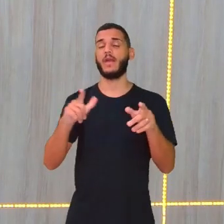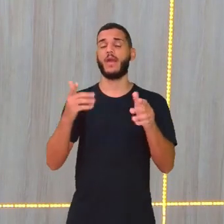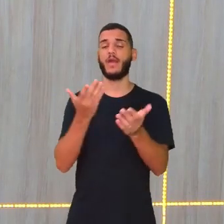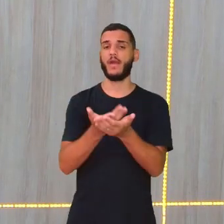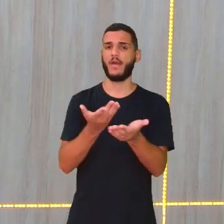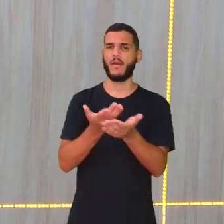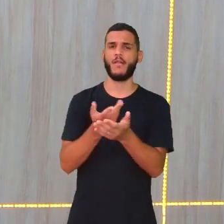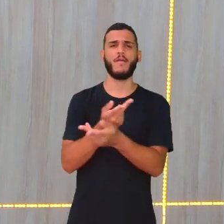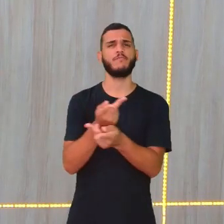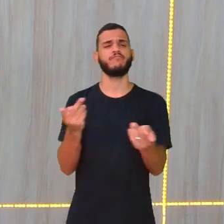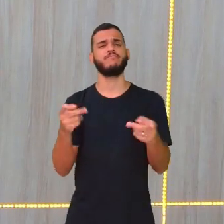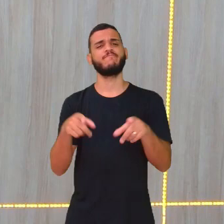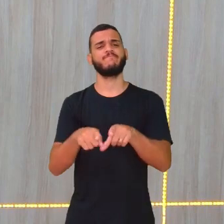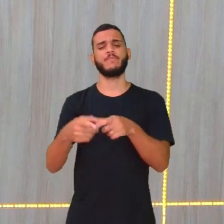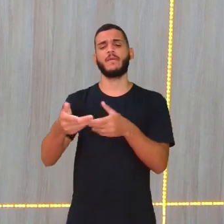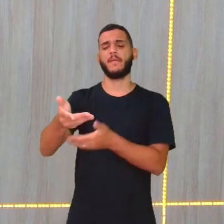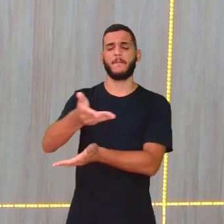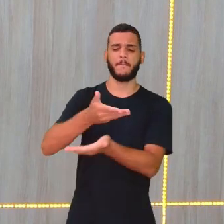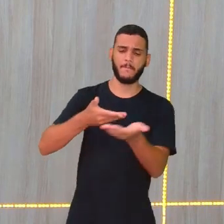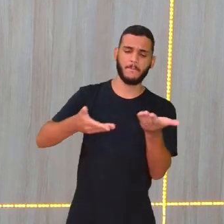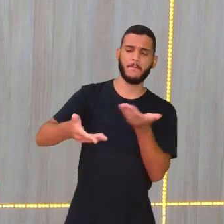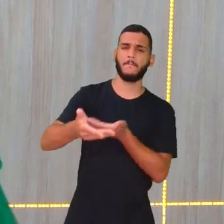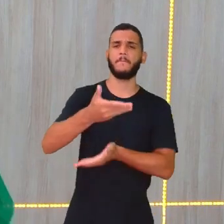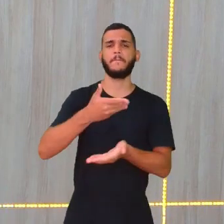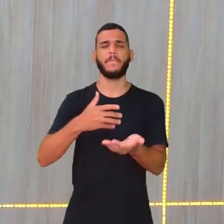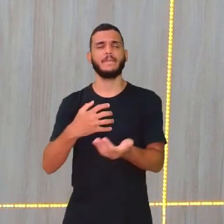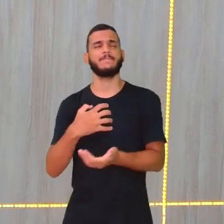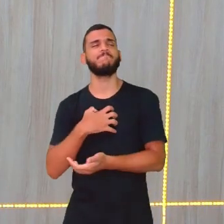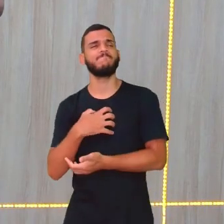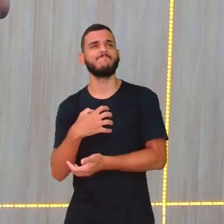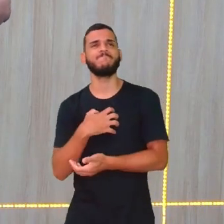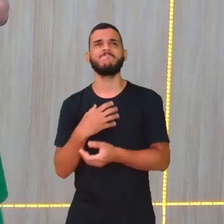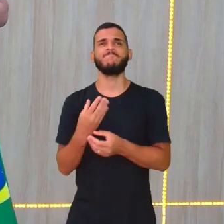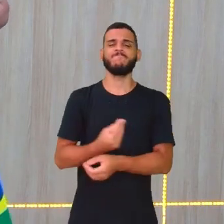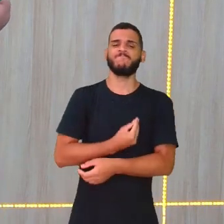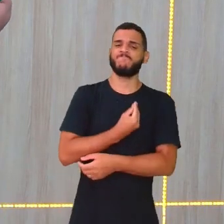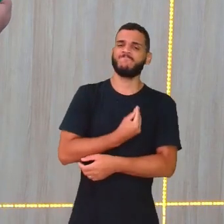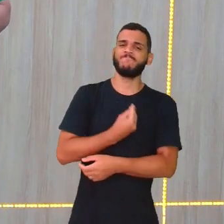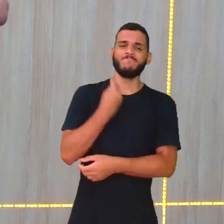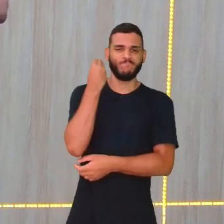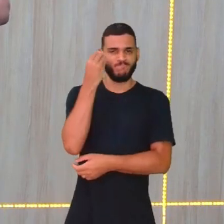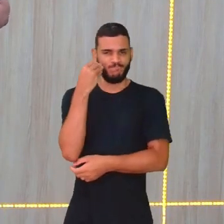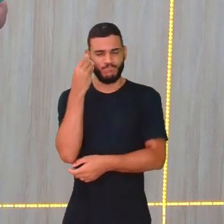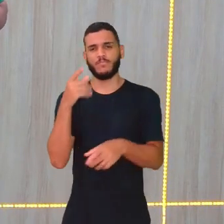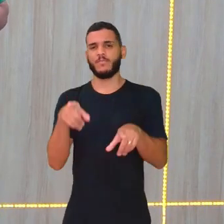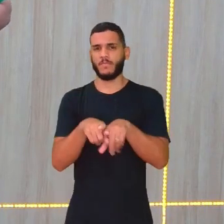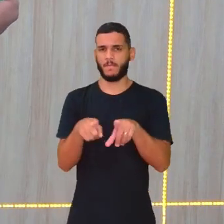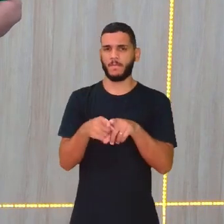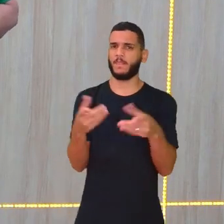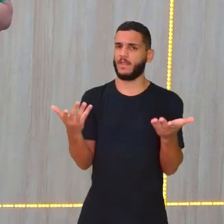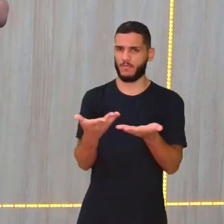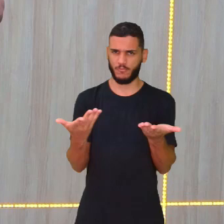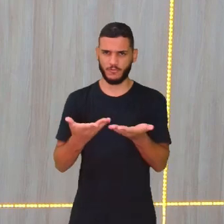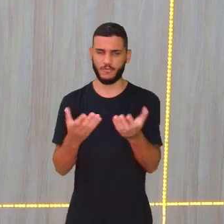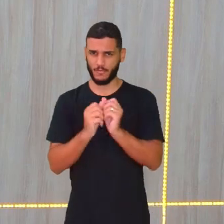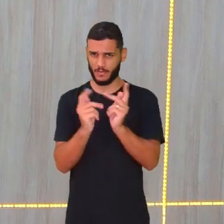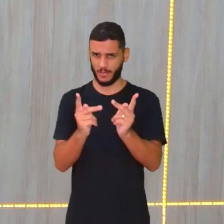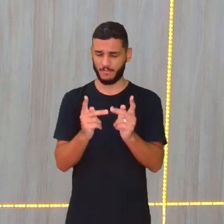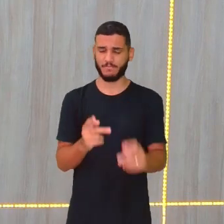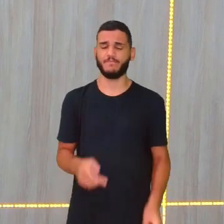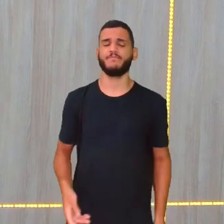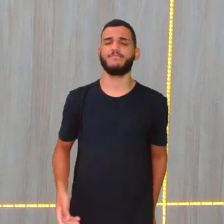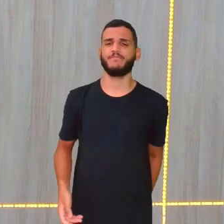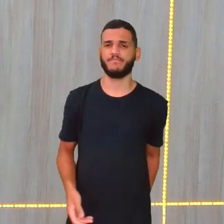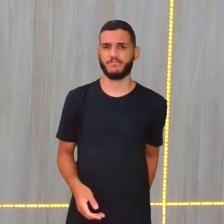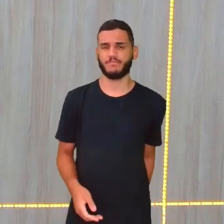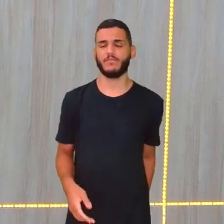aí, do que é que vocês estão sentindo, o que é que vocês estão vivenciando também nesse dia de hoje. Além da